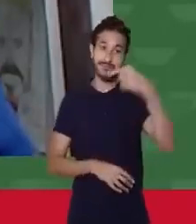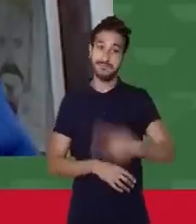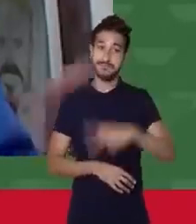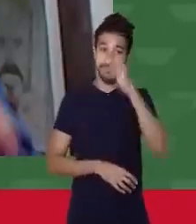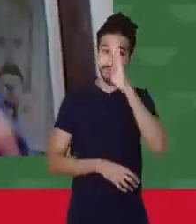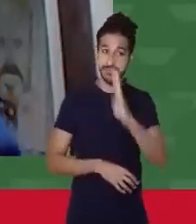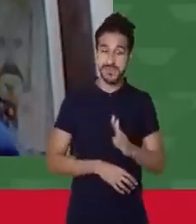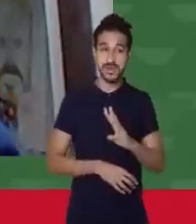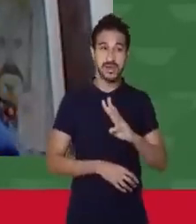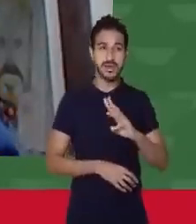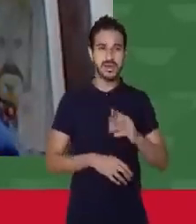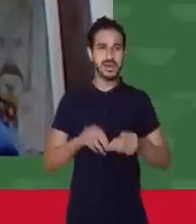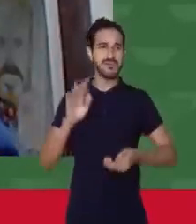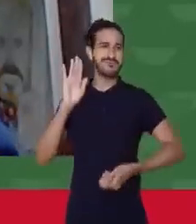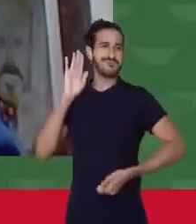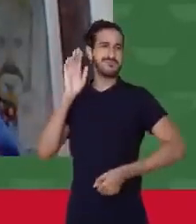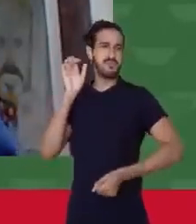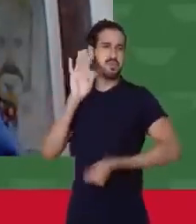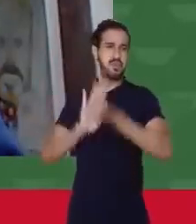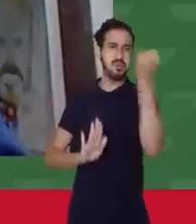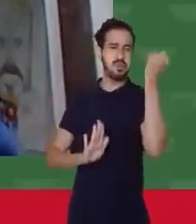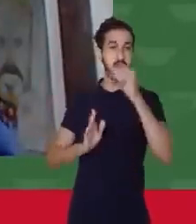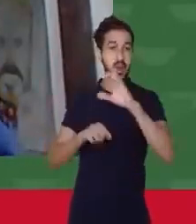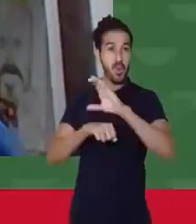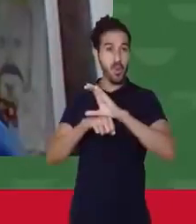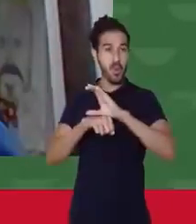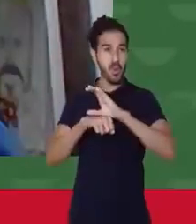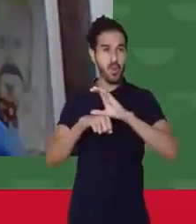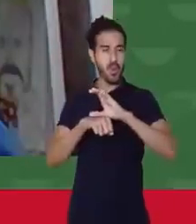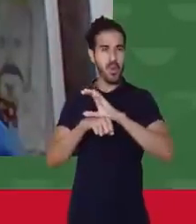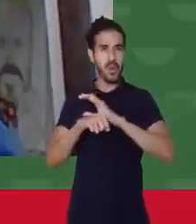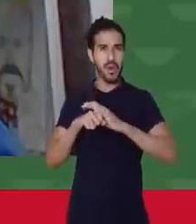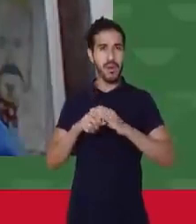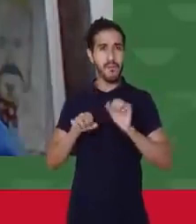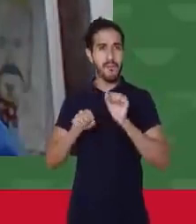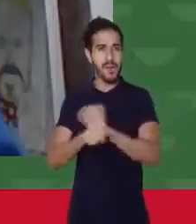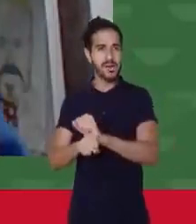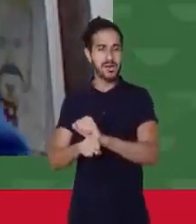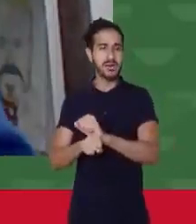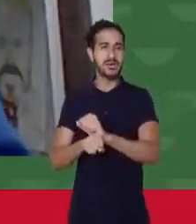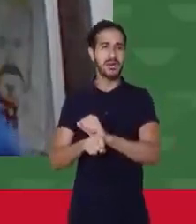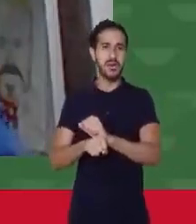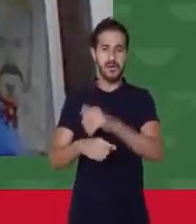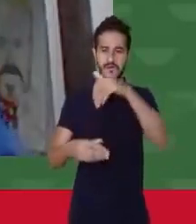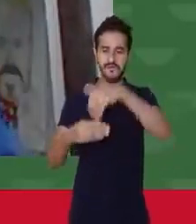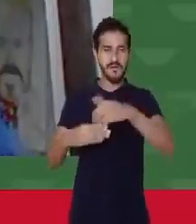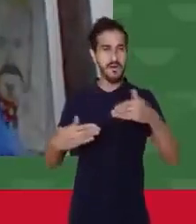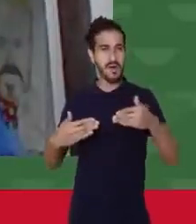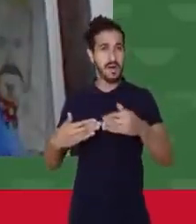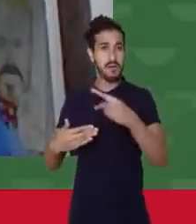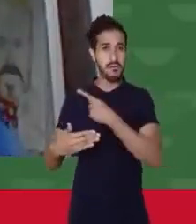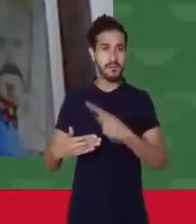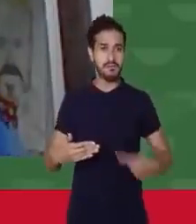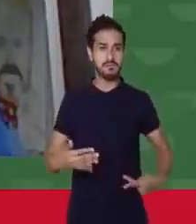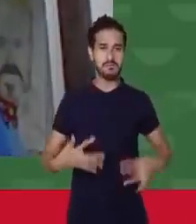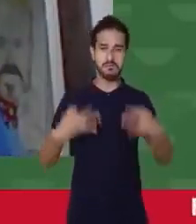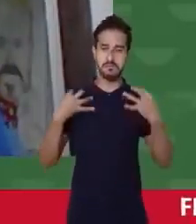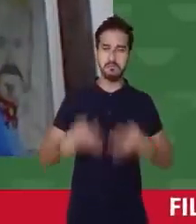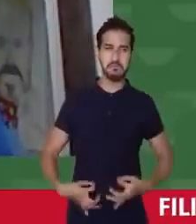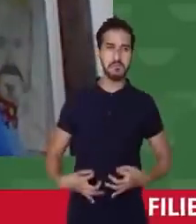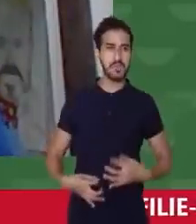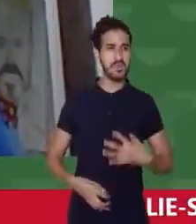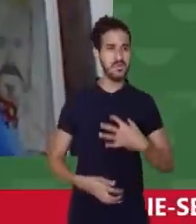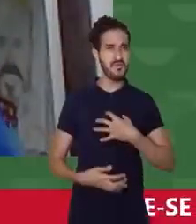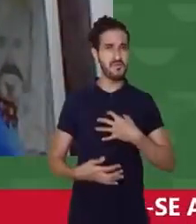dia, rasgou-se a Constituição, interrompeu-se o mandato de uma presidenta honesta e, de